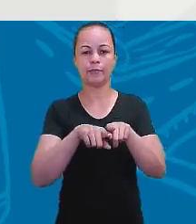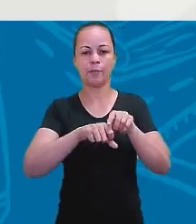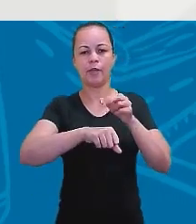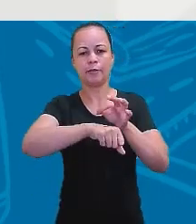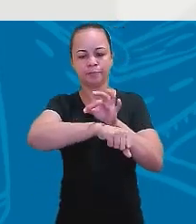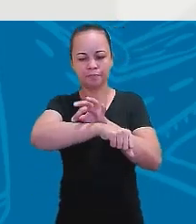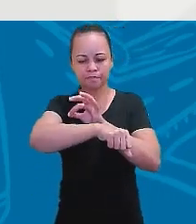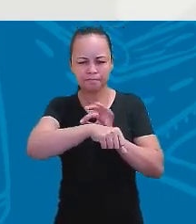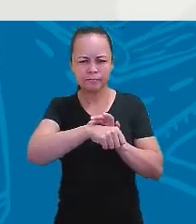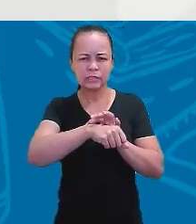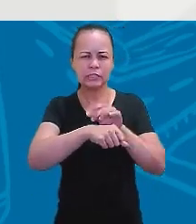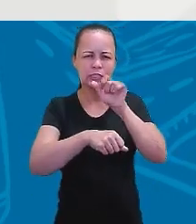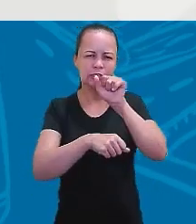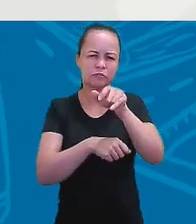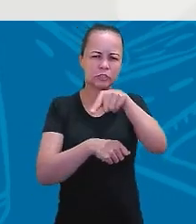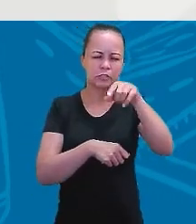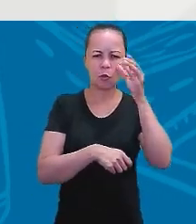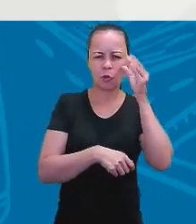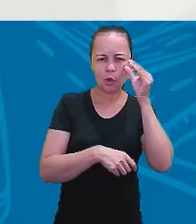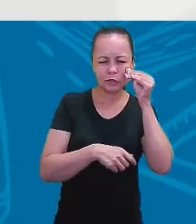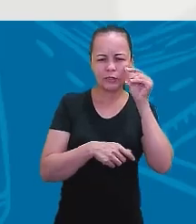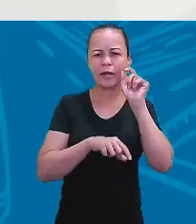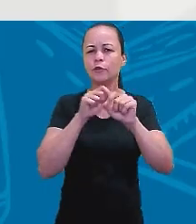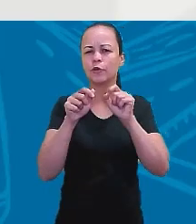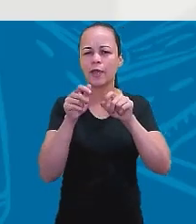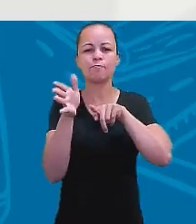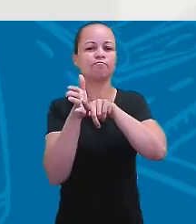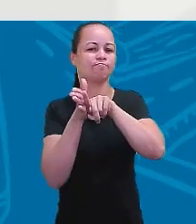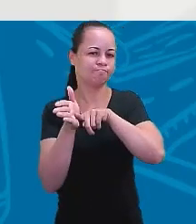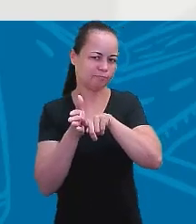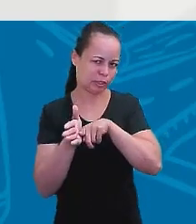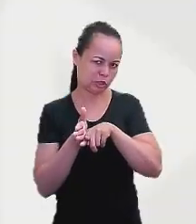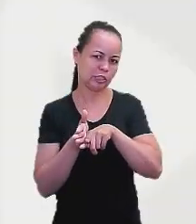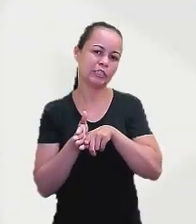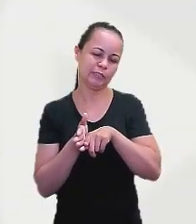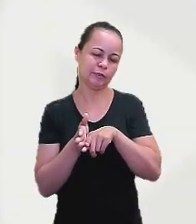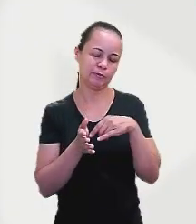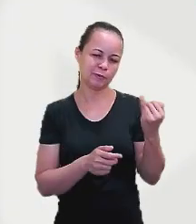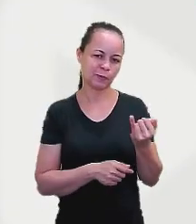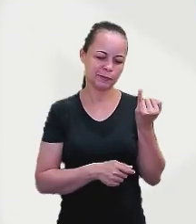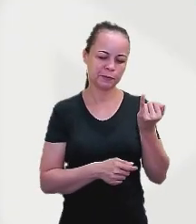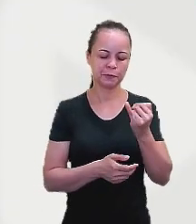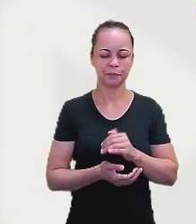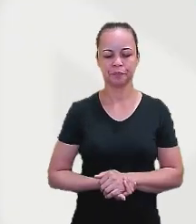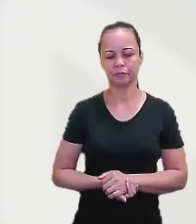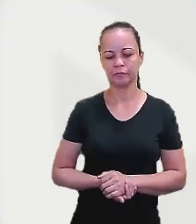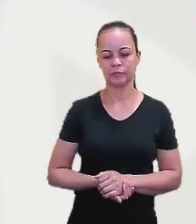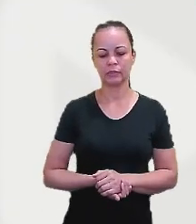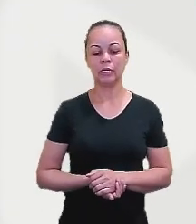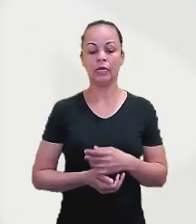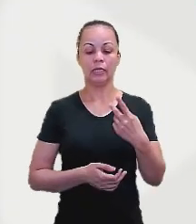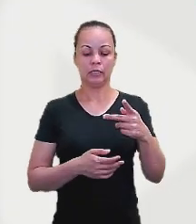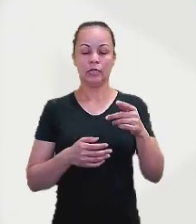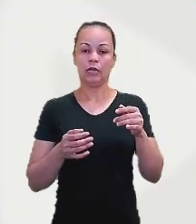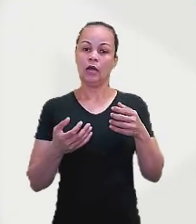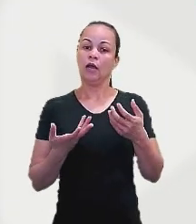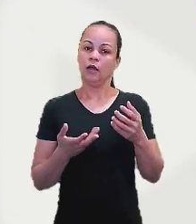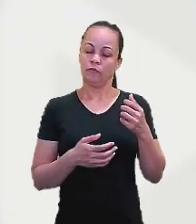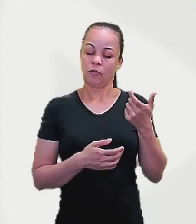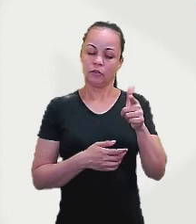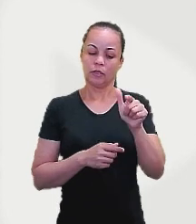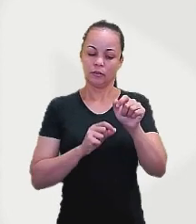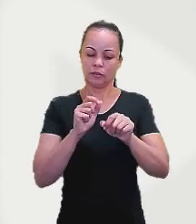reino da necessidade para o reino da liberdade. Mas vamos lá. Então, só para reforçar, glicose com glicose, maltose, no